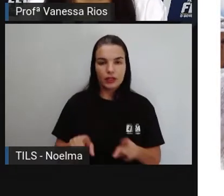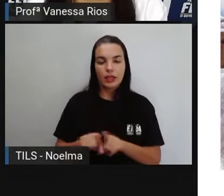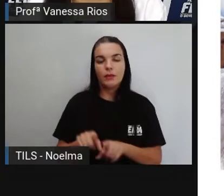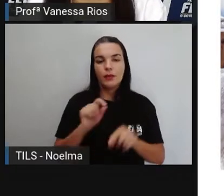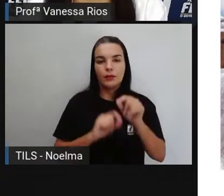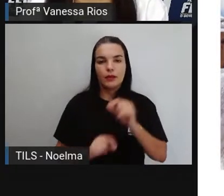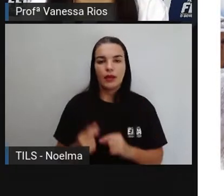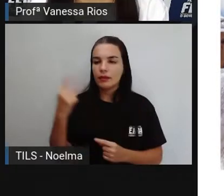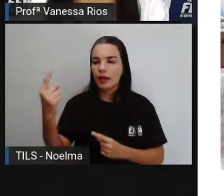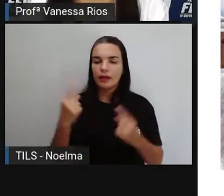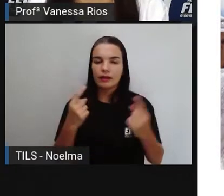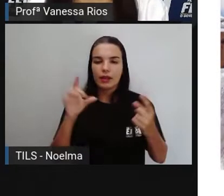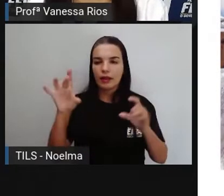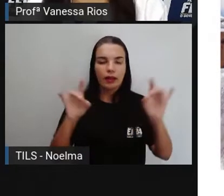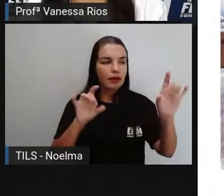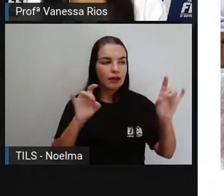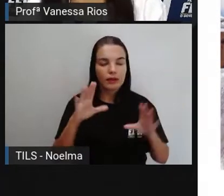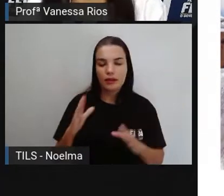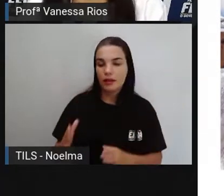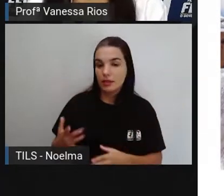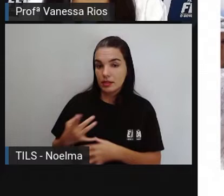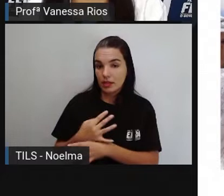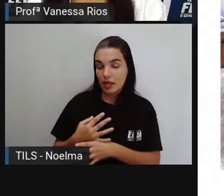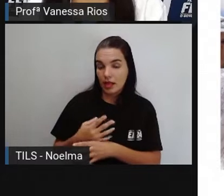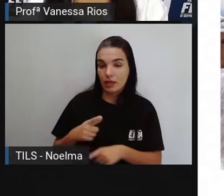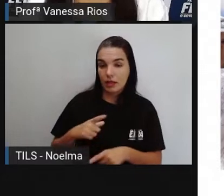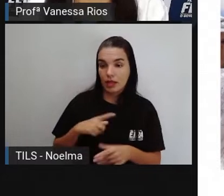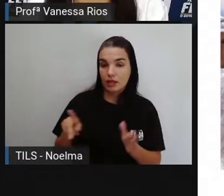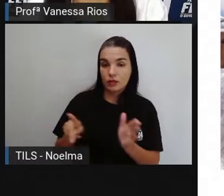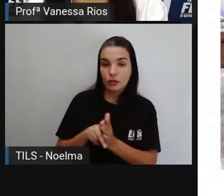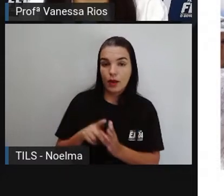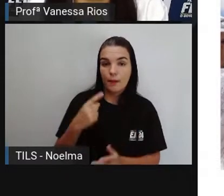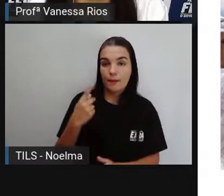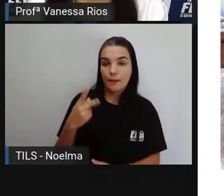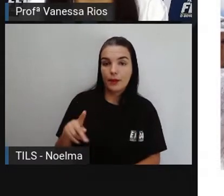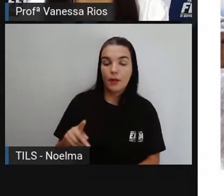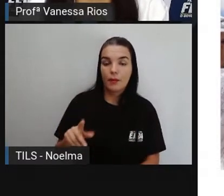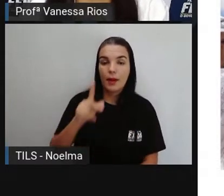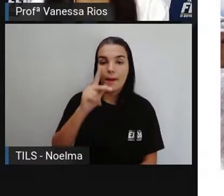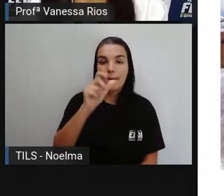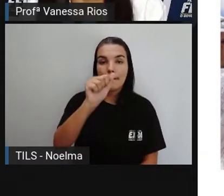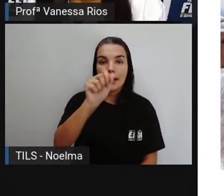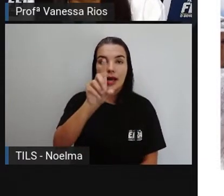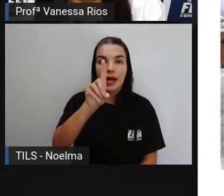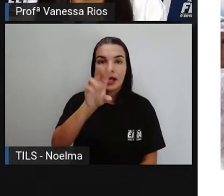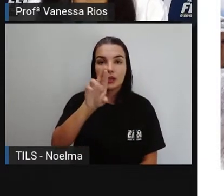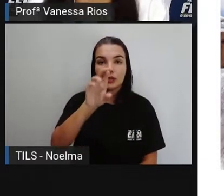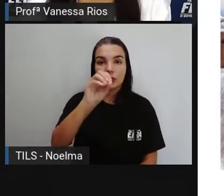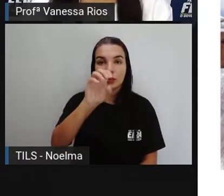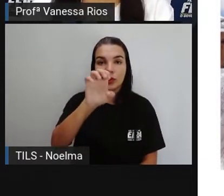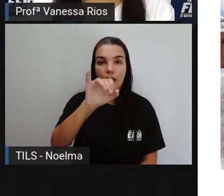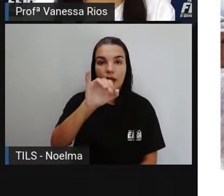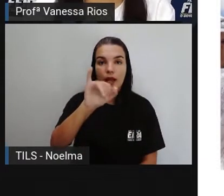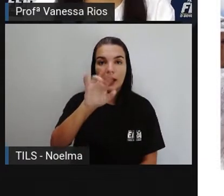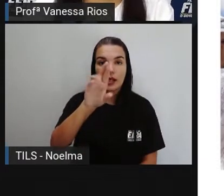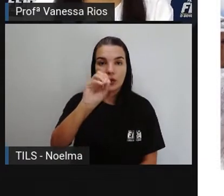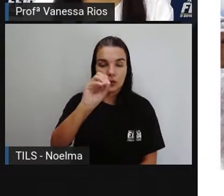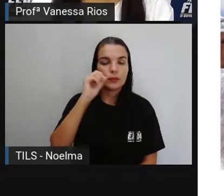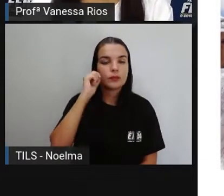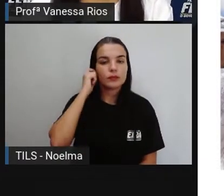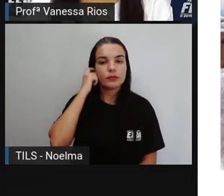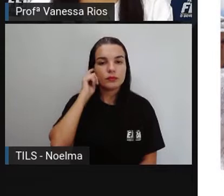de cada cidade e outras festas relacionadas às questões culturais de cada município, de cada